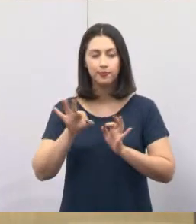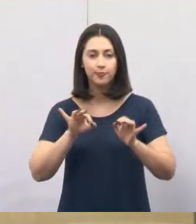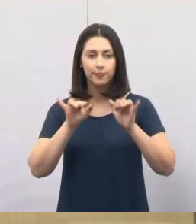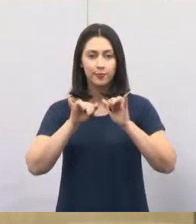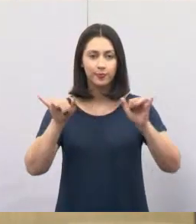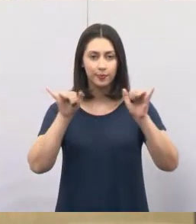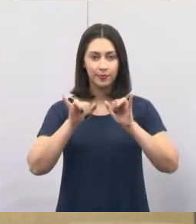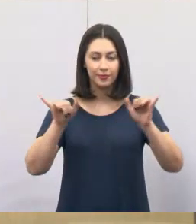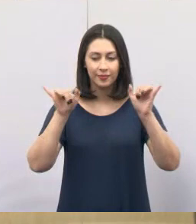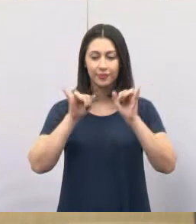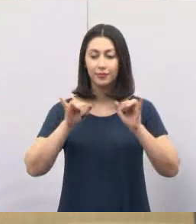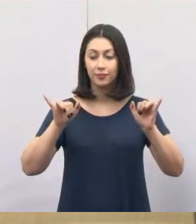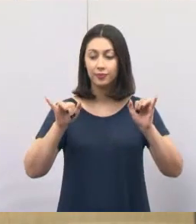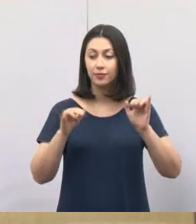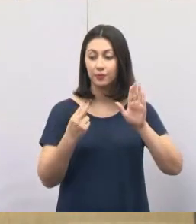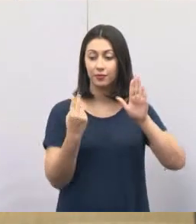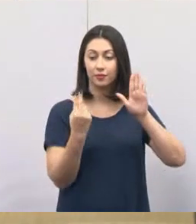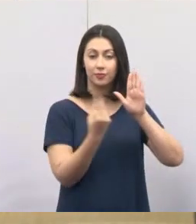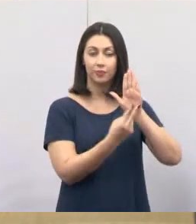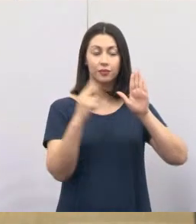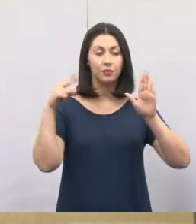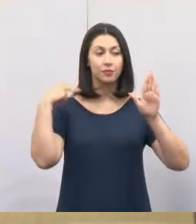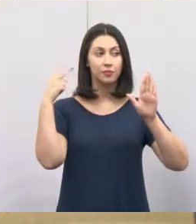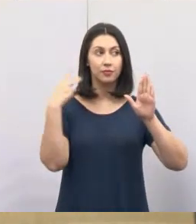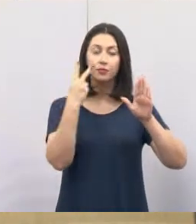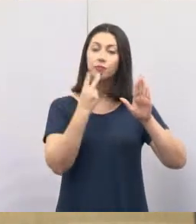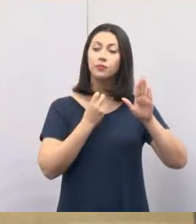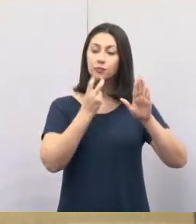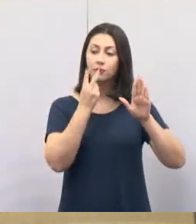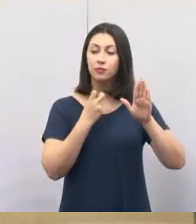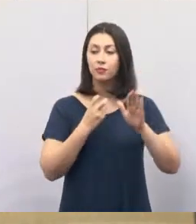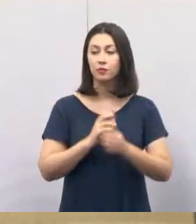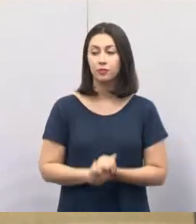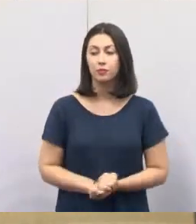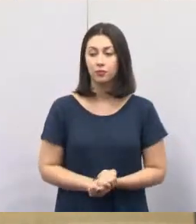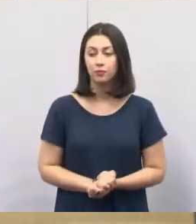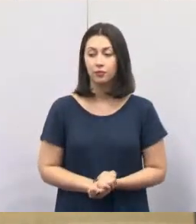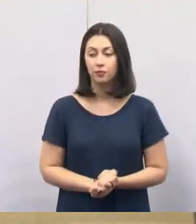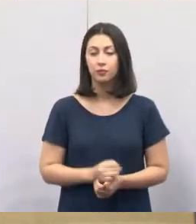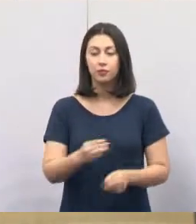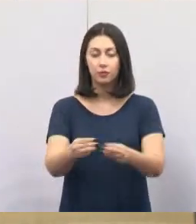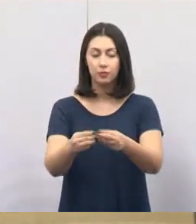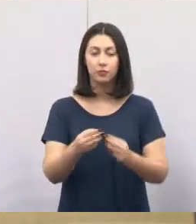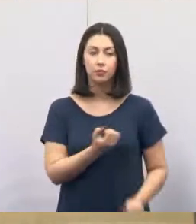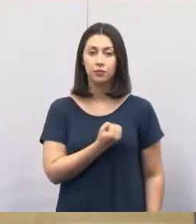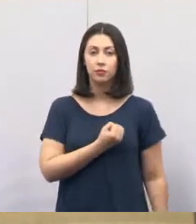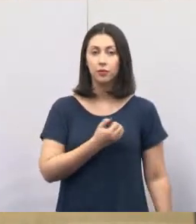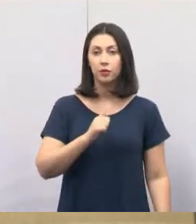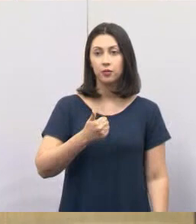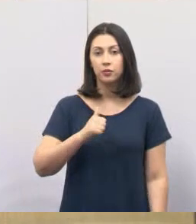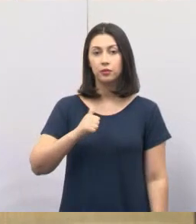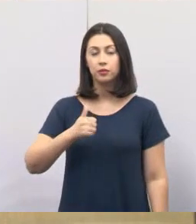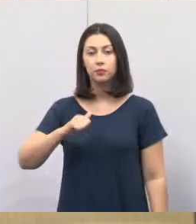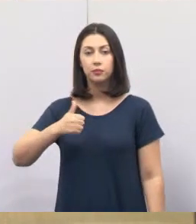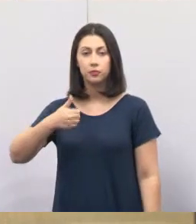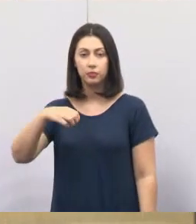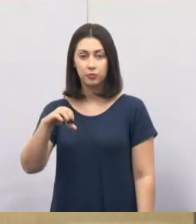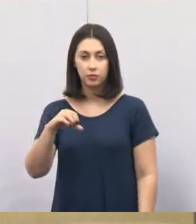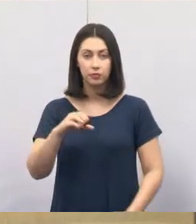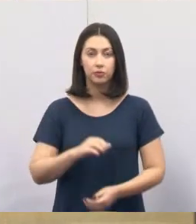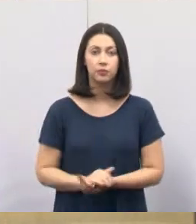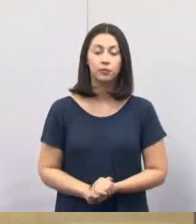habituais sobre a divulgação da presente manifestação. Vereador Valmir do Parque Meia Lua. Moção